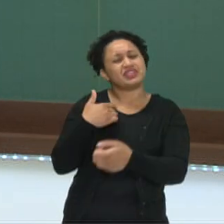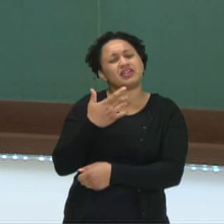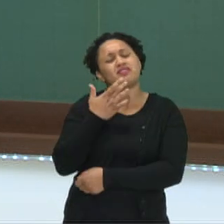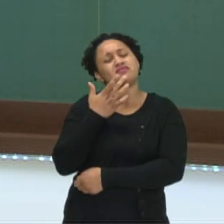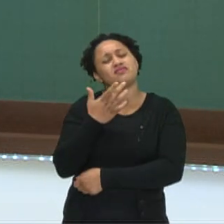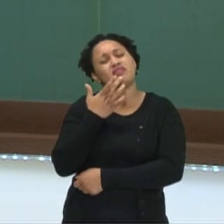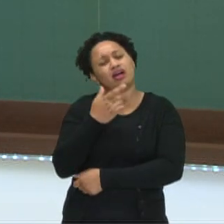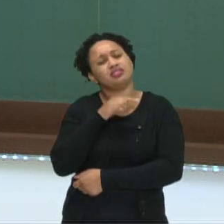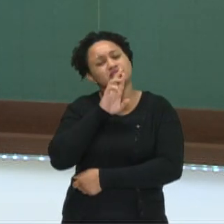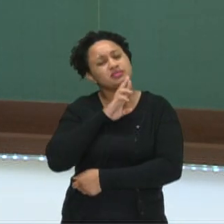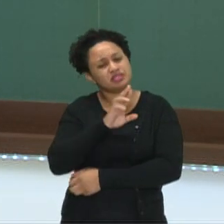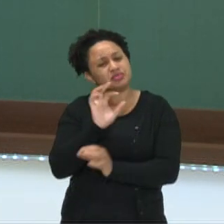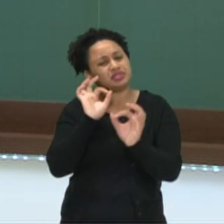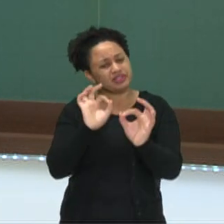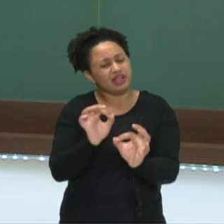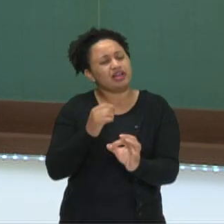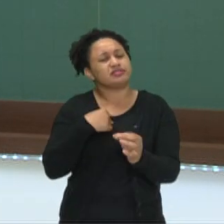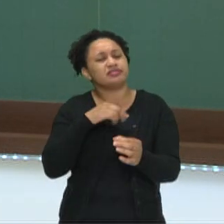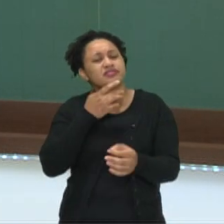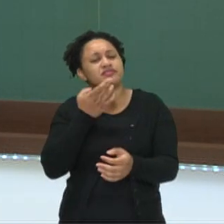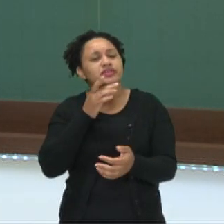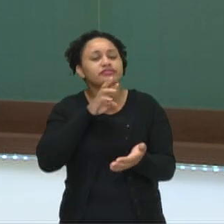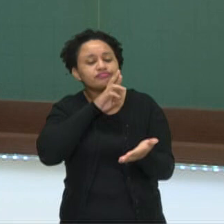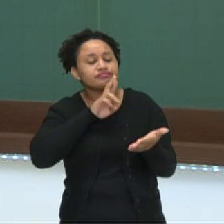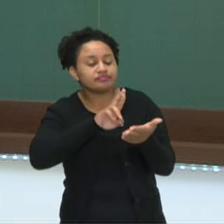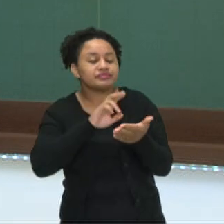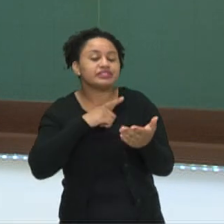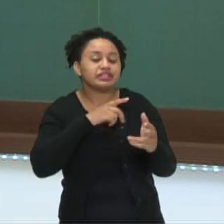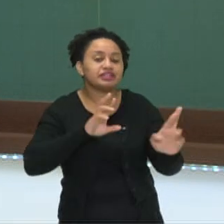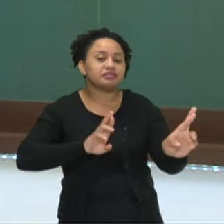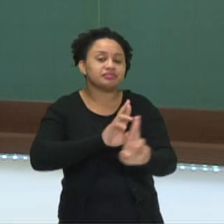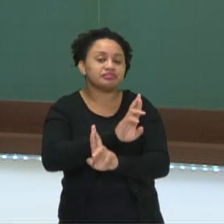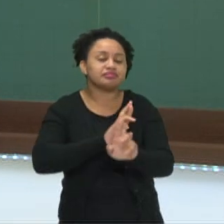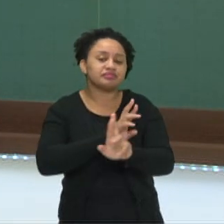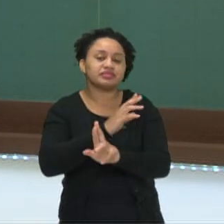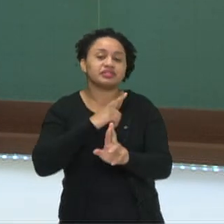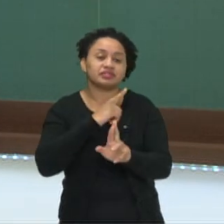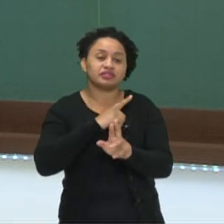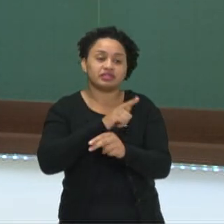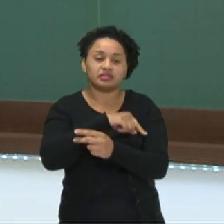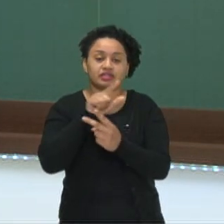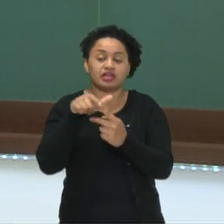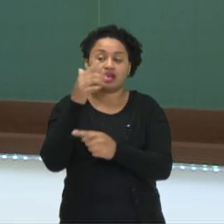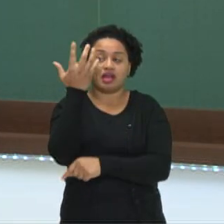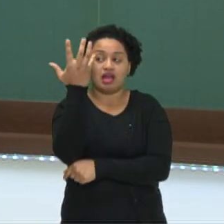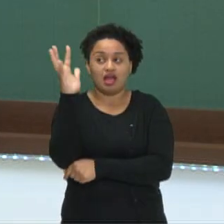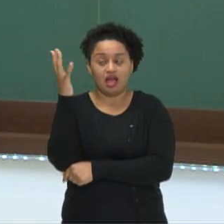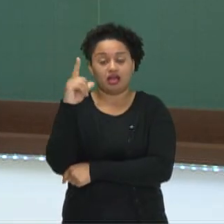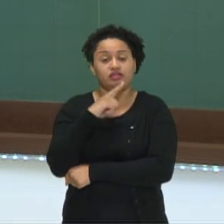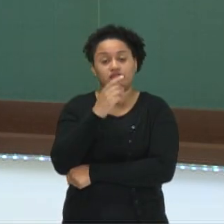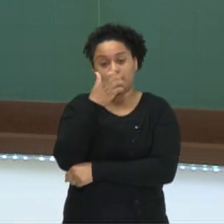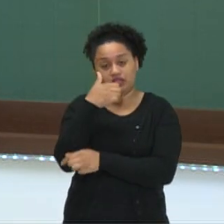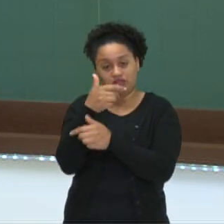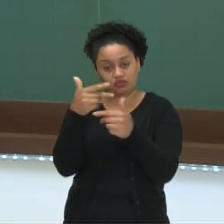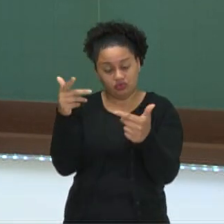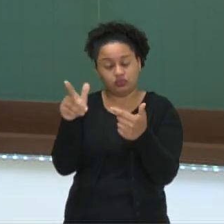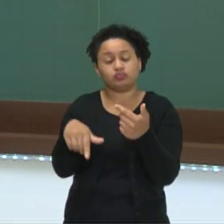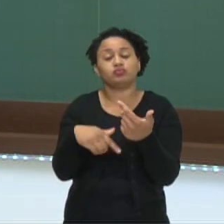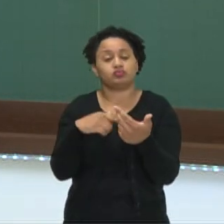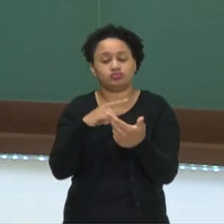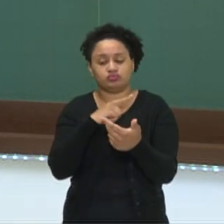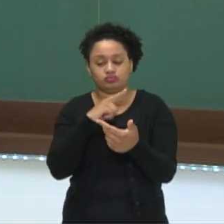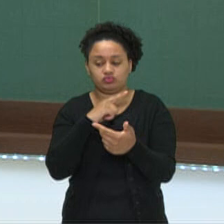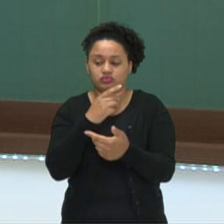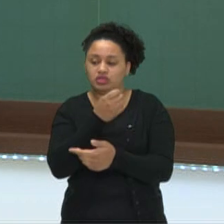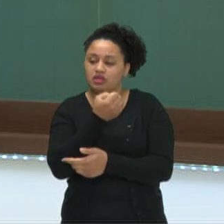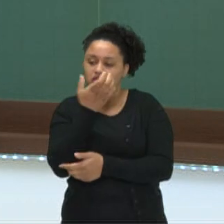Tava bem tranquilo de fazer, né? Estabelecer ali uma relação com as árvores frutíferas, aquelas